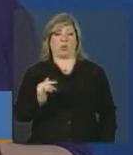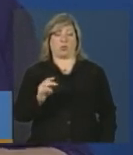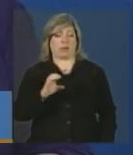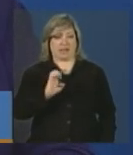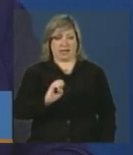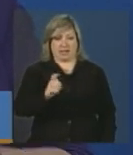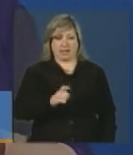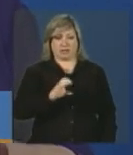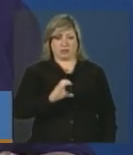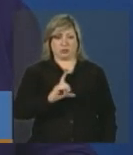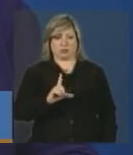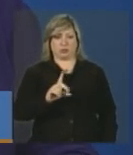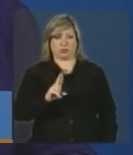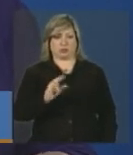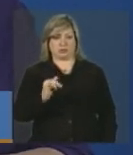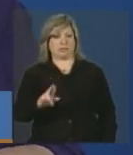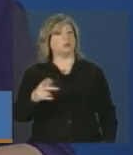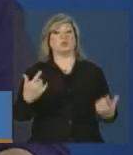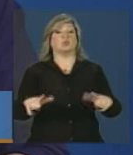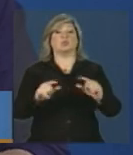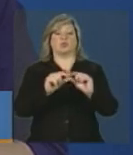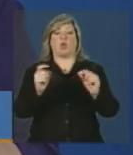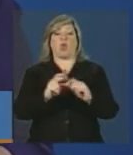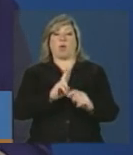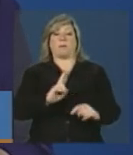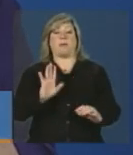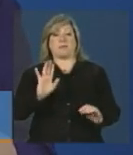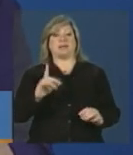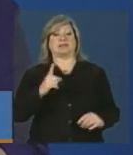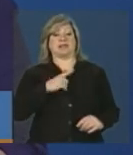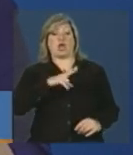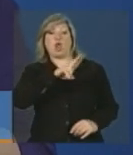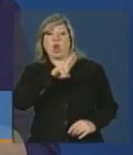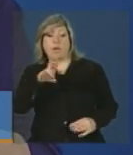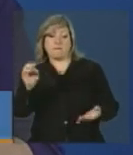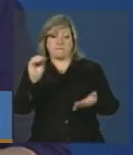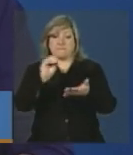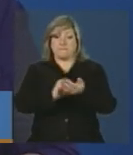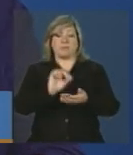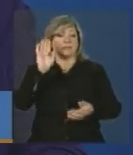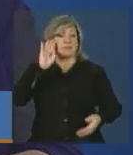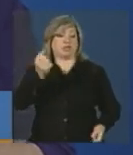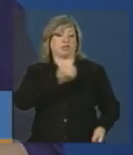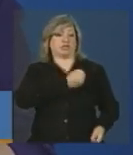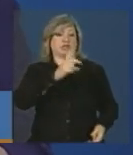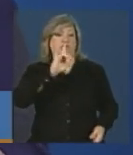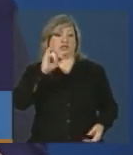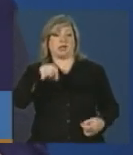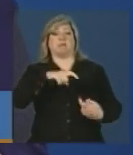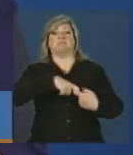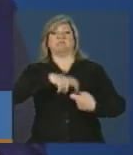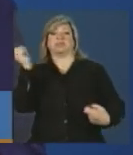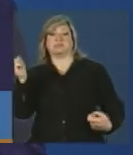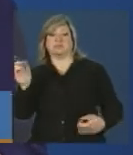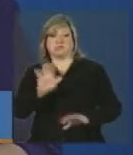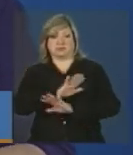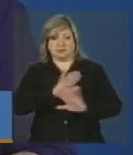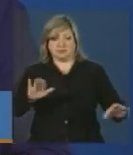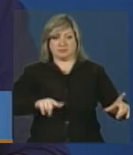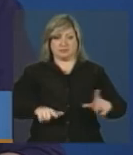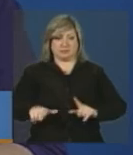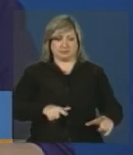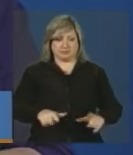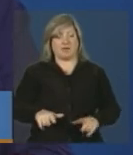fazer? Ele vai colocar a data de desligamento da pessoa do trabalhador do CRAS